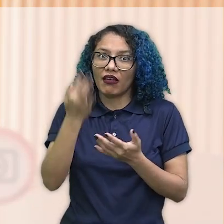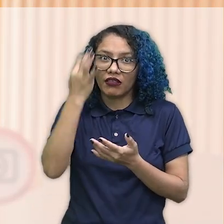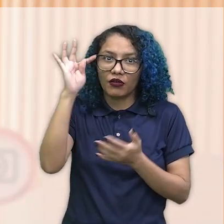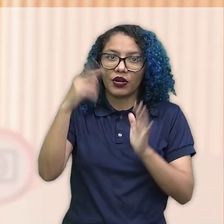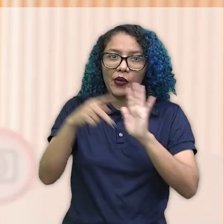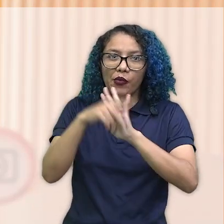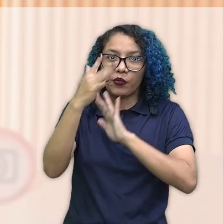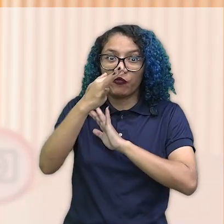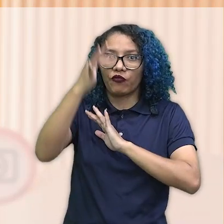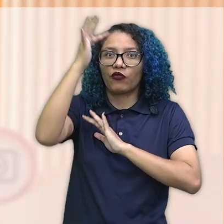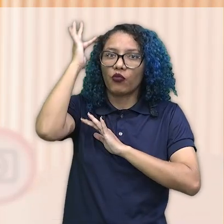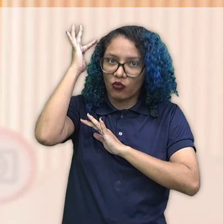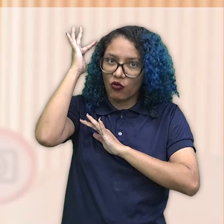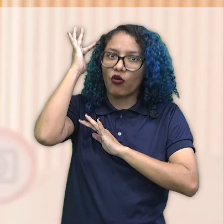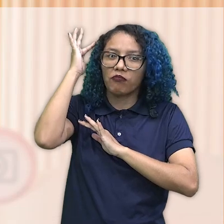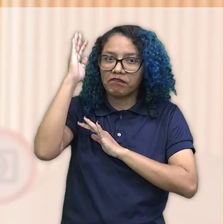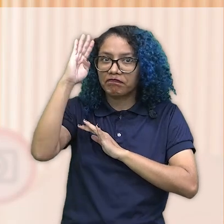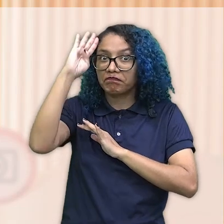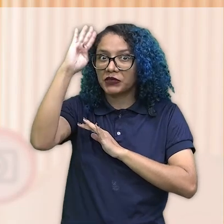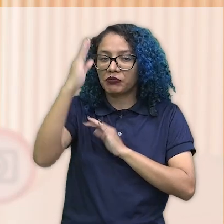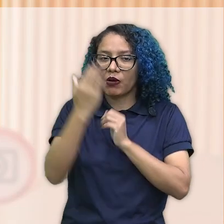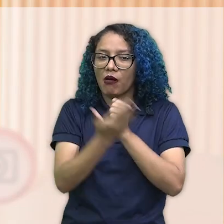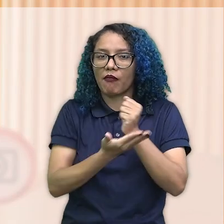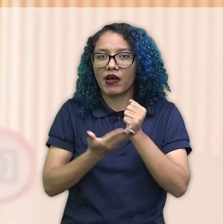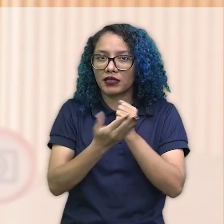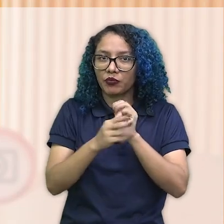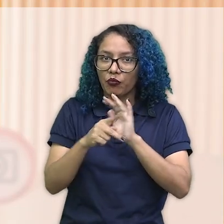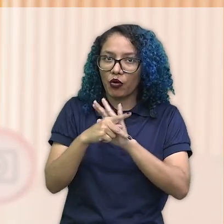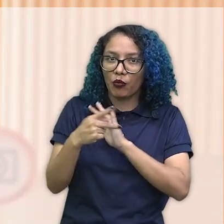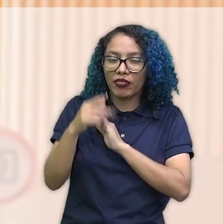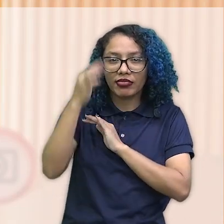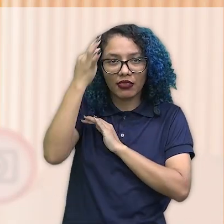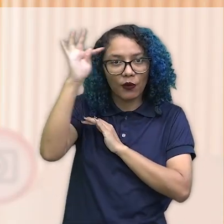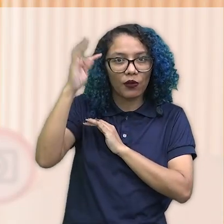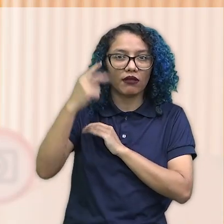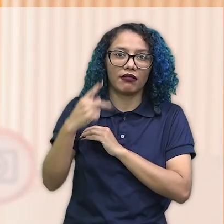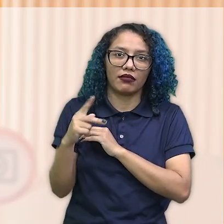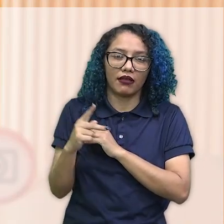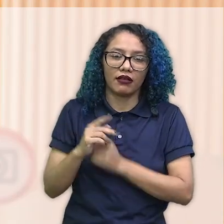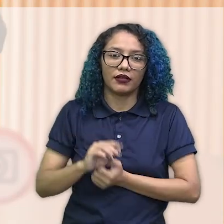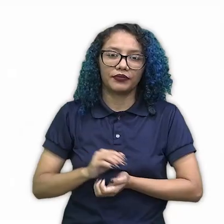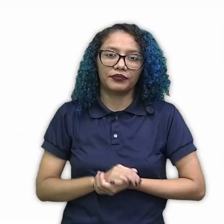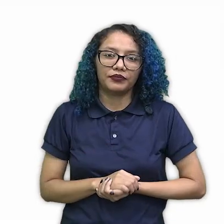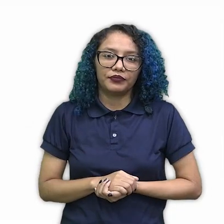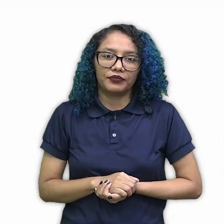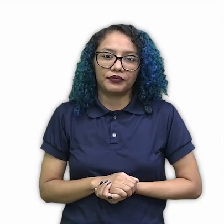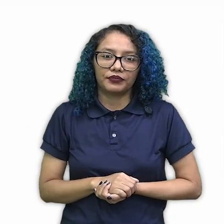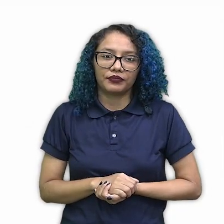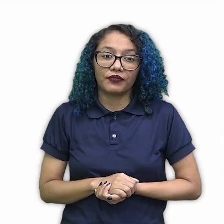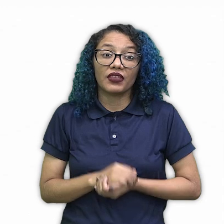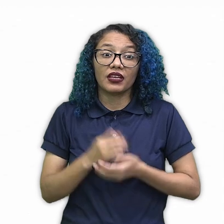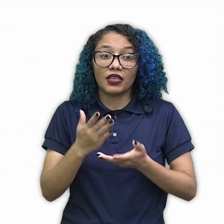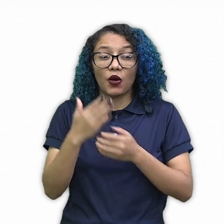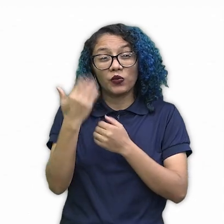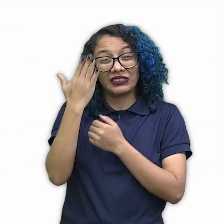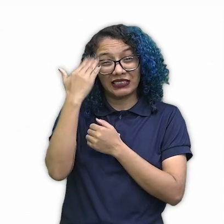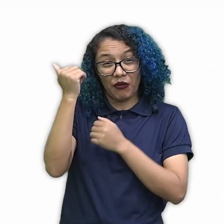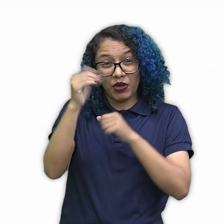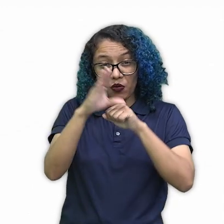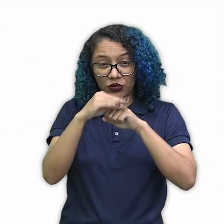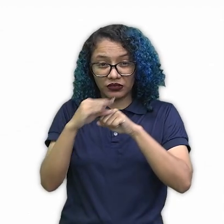por isso que ele vai dizer, nós vamos ver na próxima cartela, ele vai dizer assim, olha, o saber é